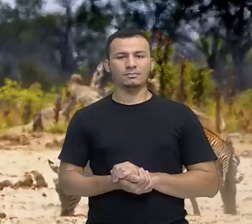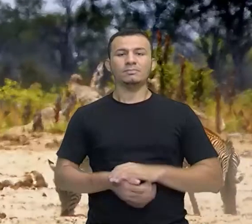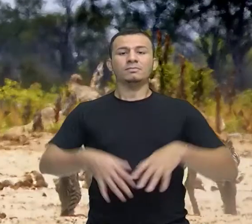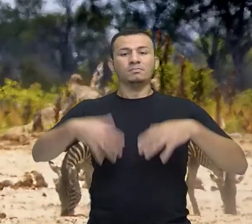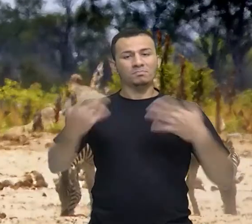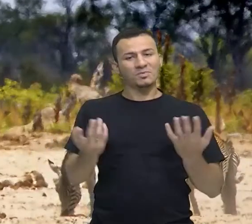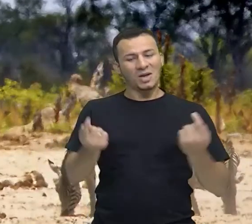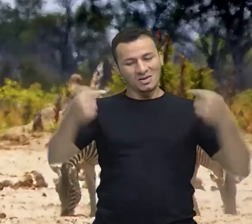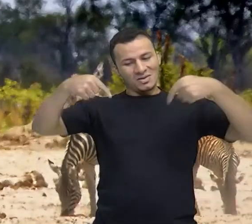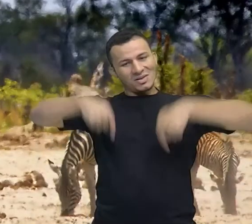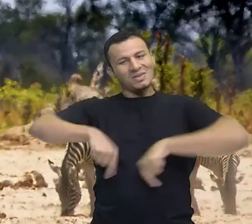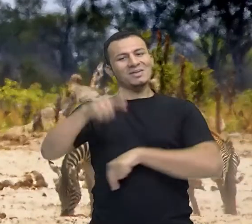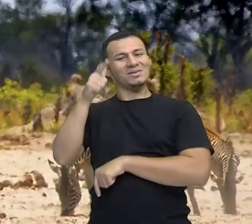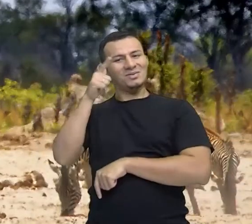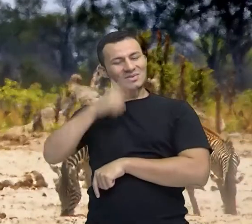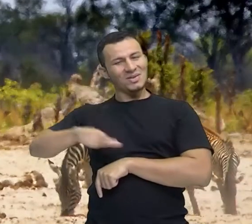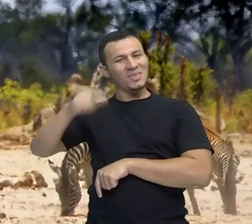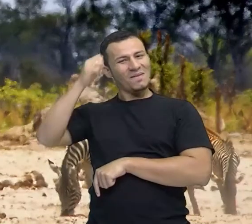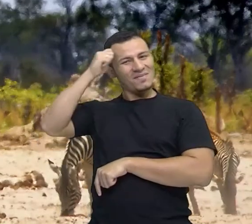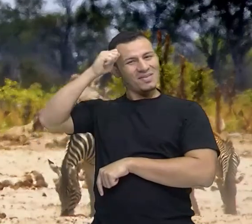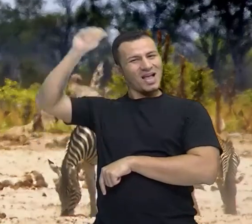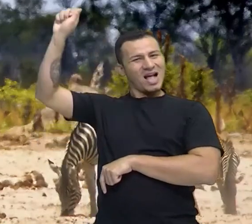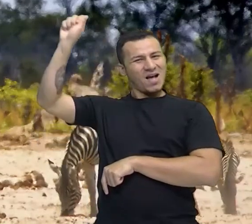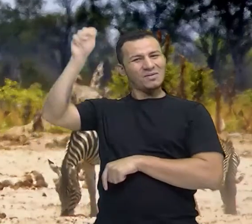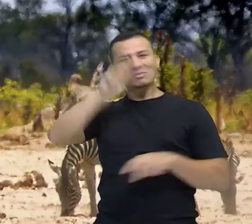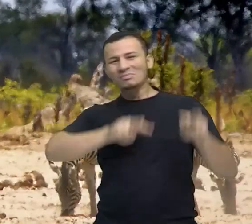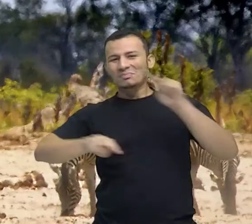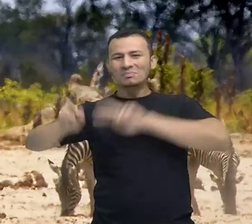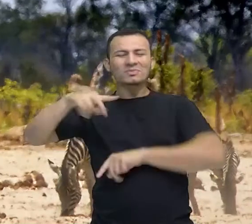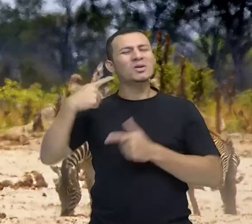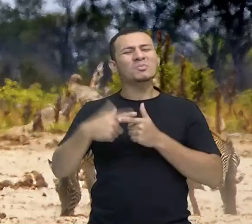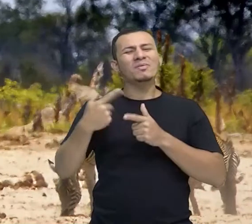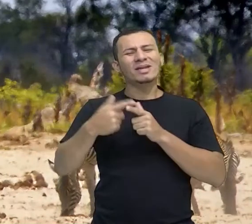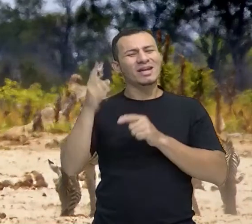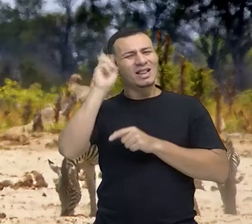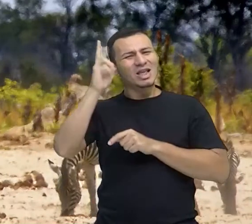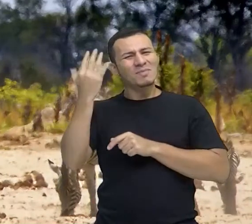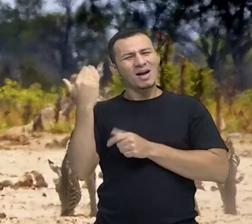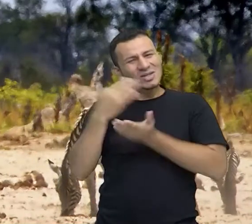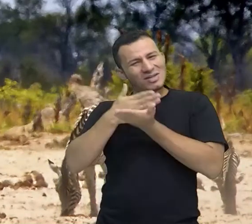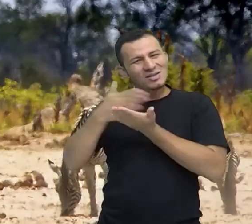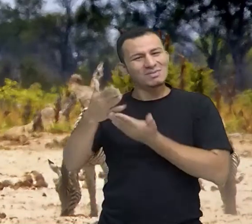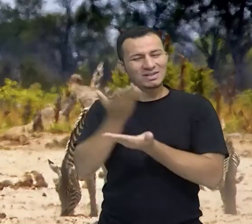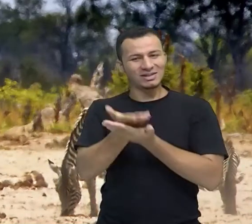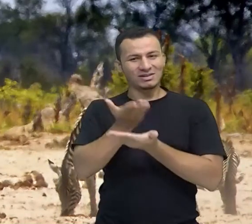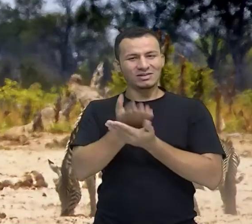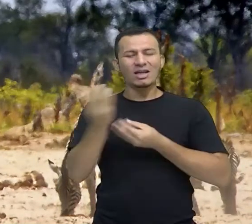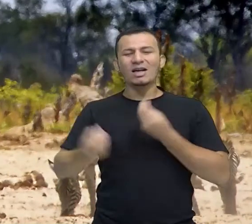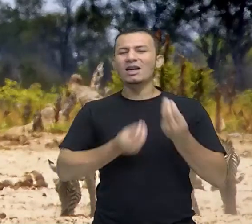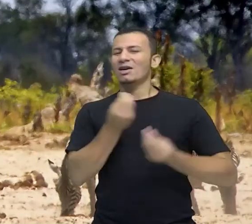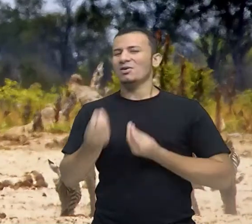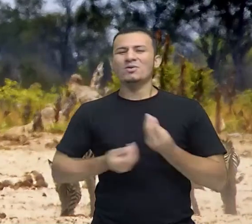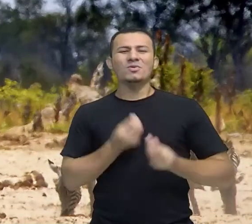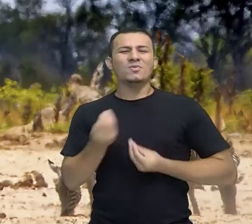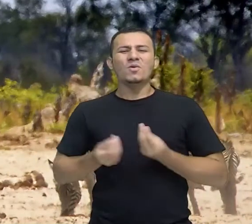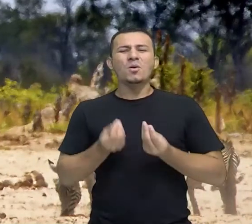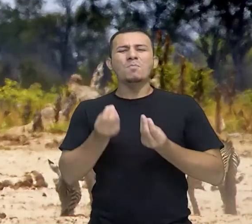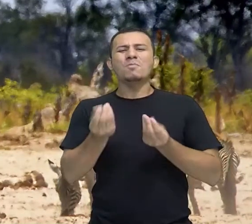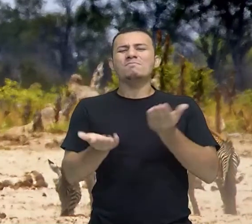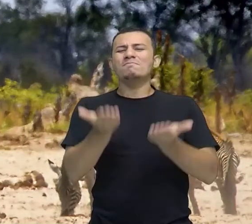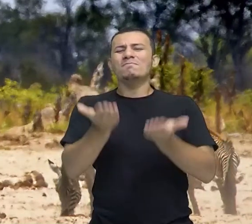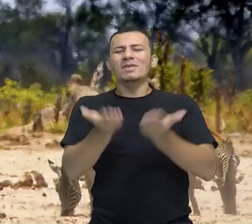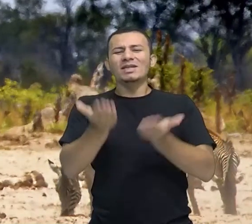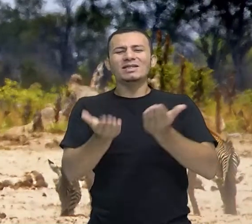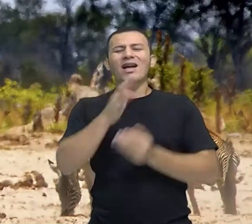Bom, estamos de volta aqui na savana africana. E por quê? Porque eu falei no início da aula do seguinte: como seria fazer o peso